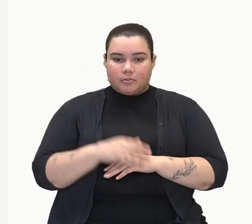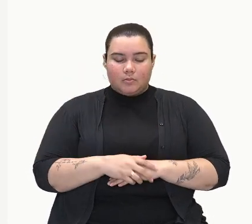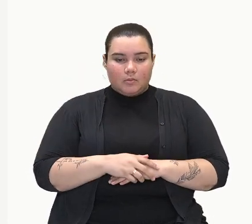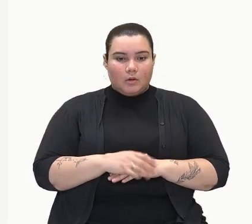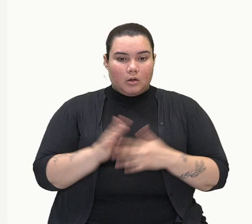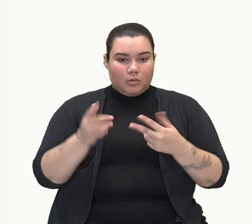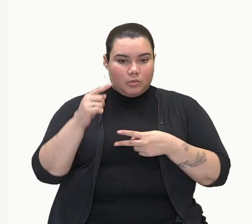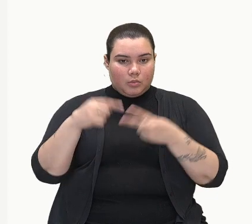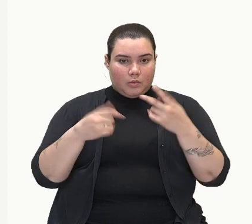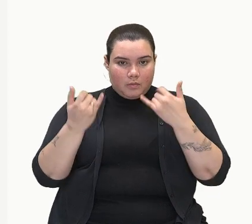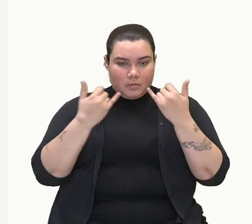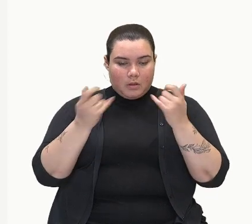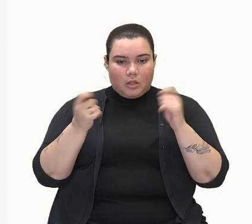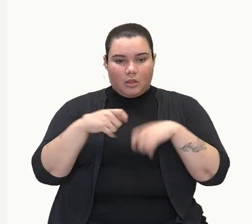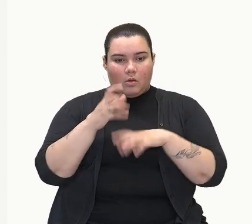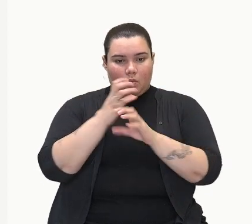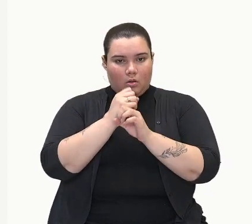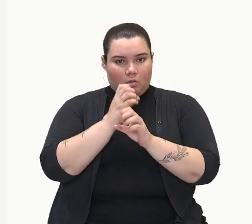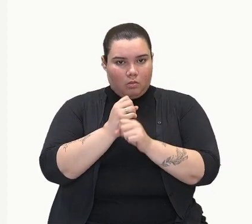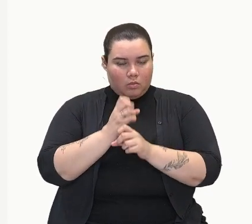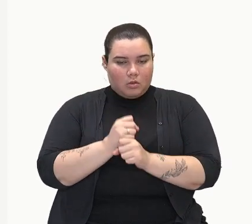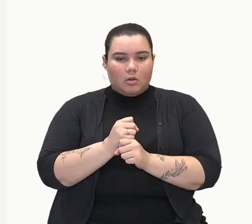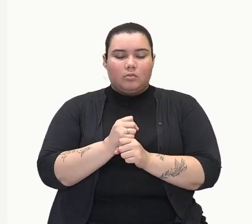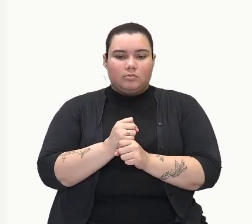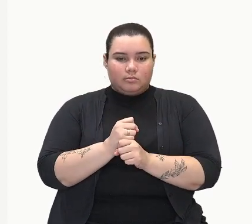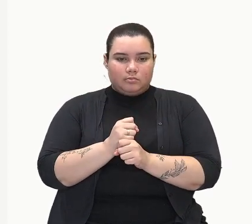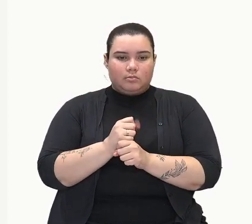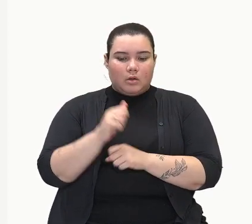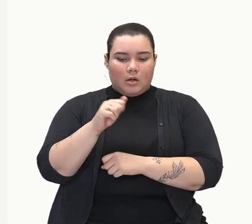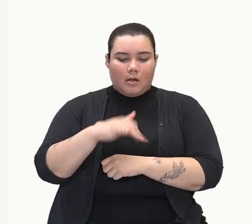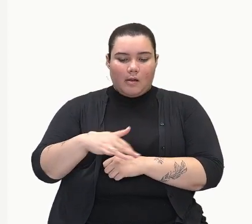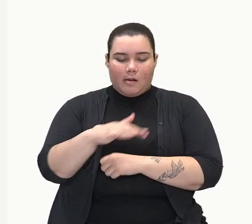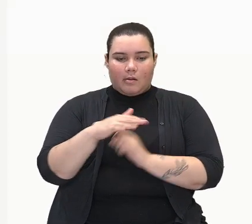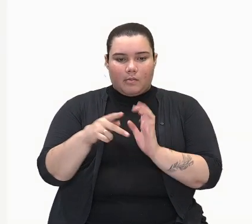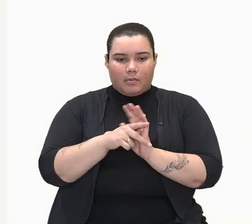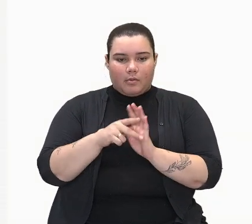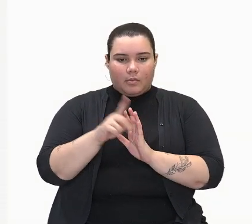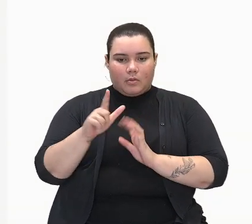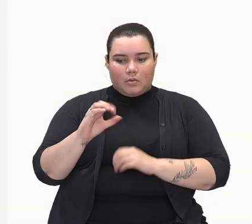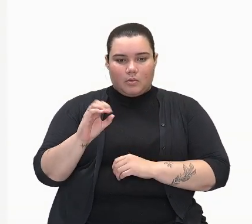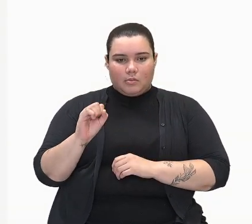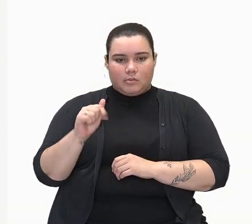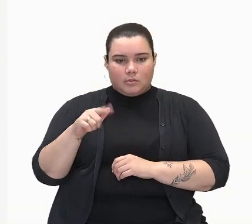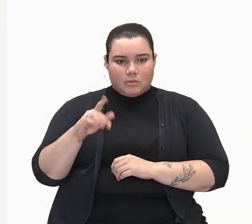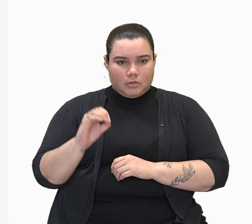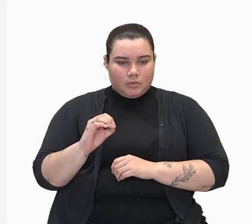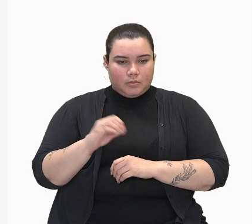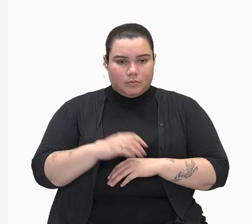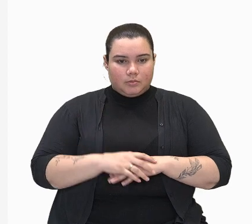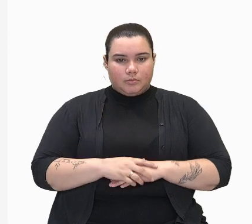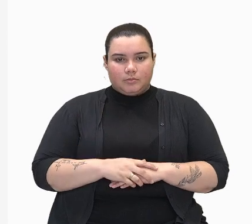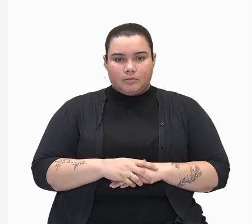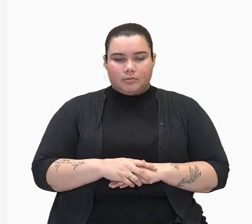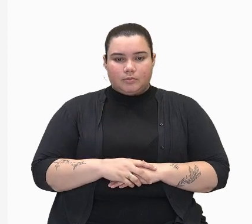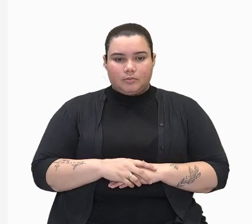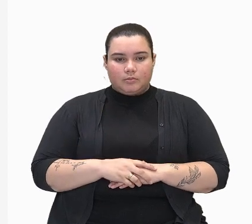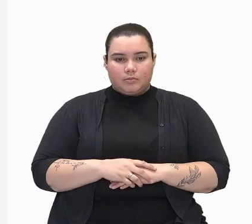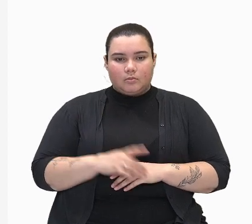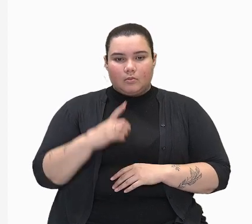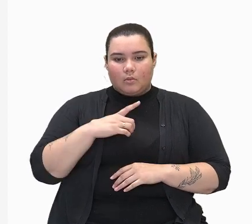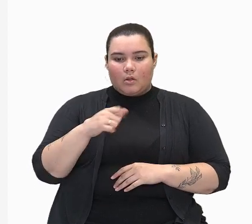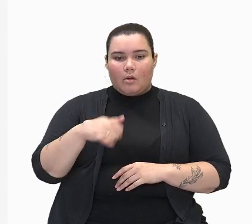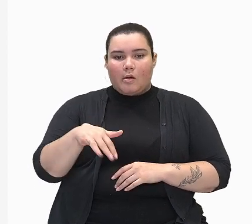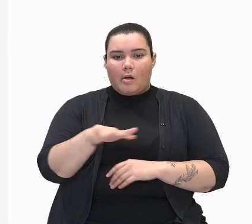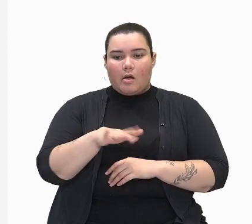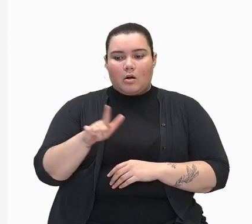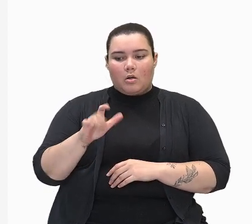duas informações, a gente consegue calcular a área de um losango. Vamos ver nosso exemplo aí, ó. Determinar a área de um